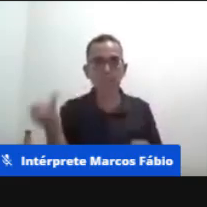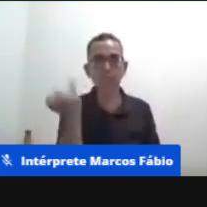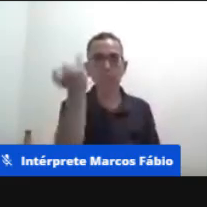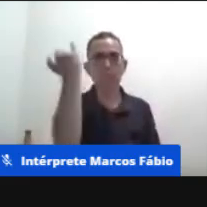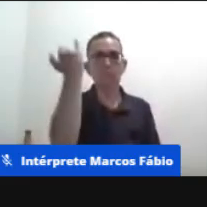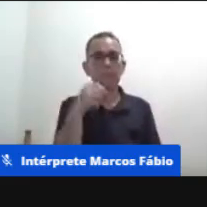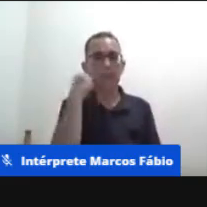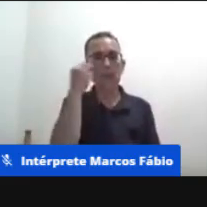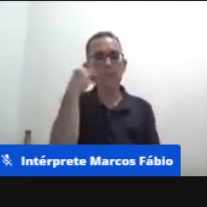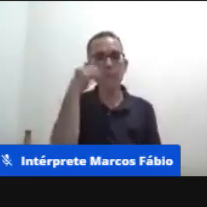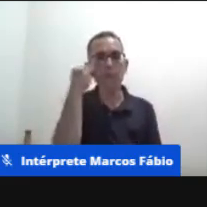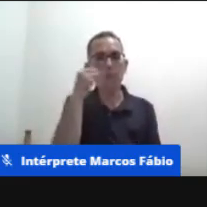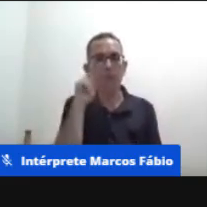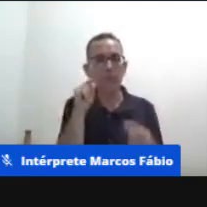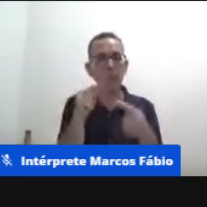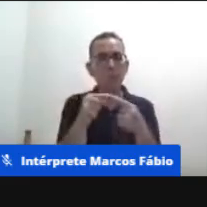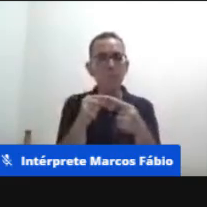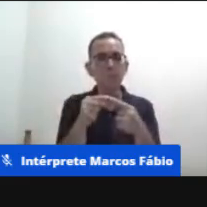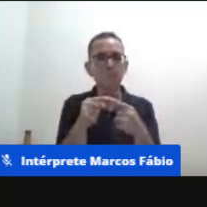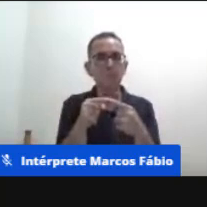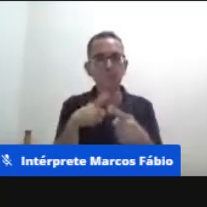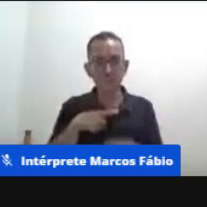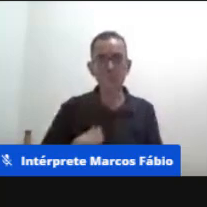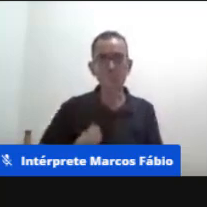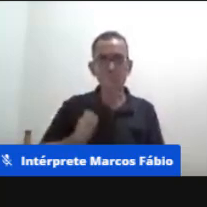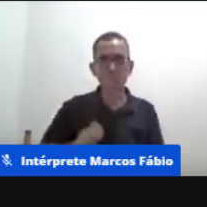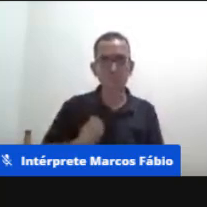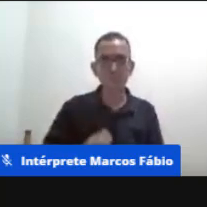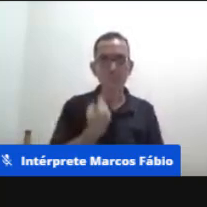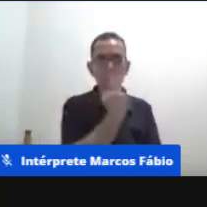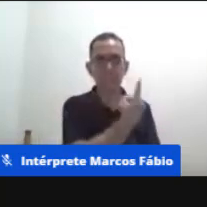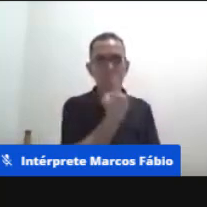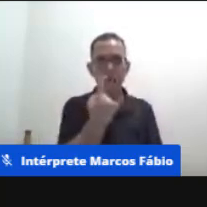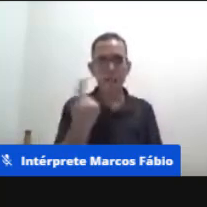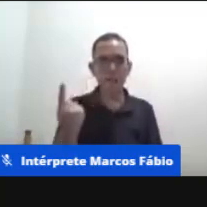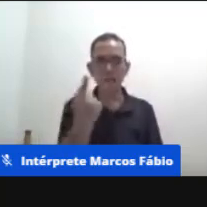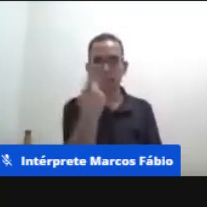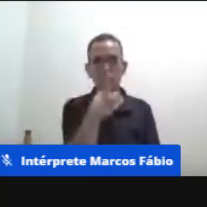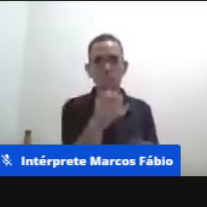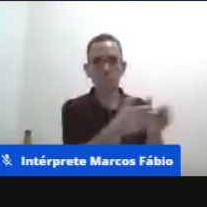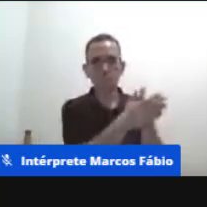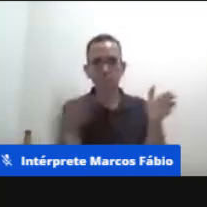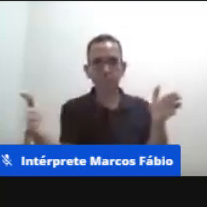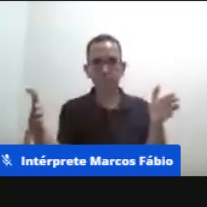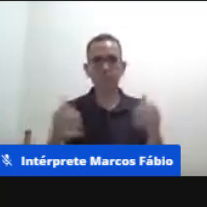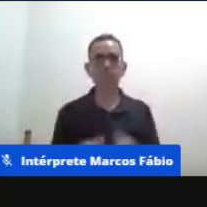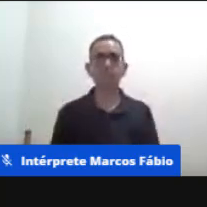a experiência, a vivência de cada uma dessas fases.